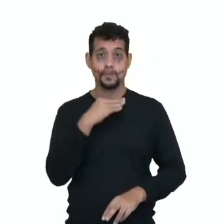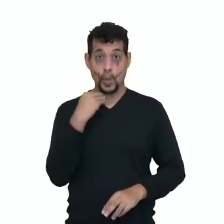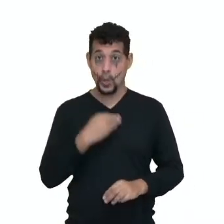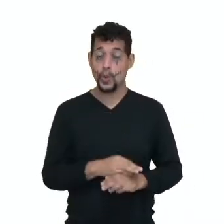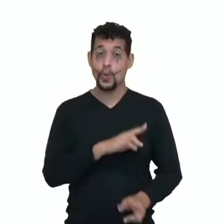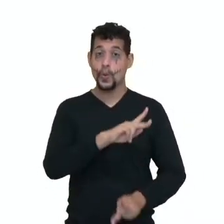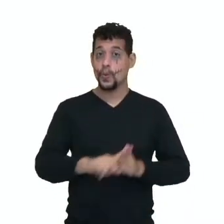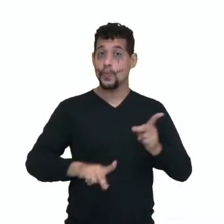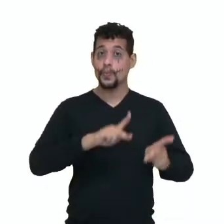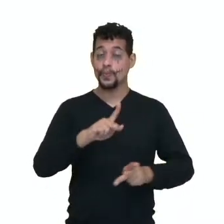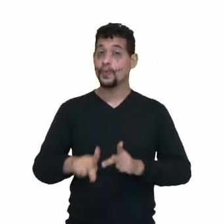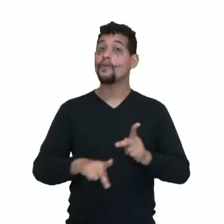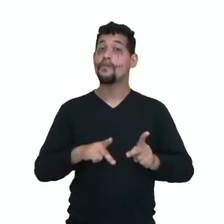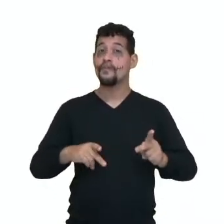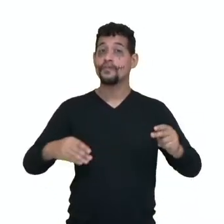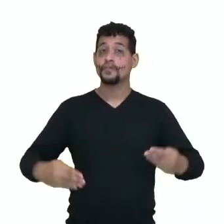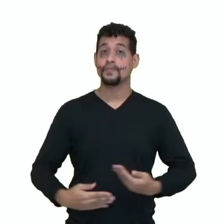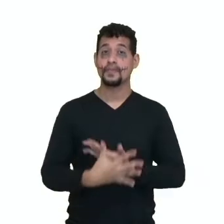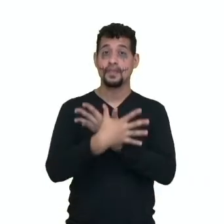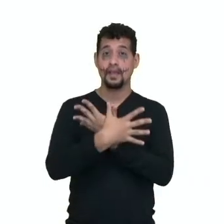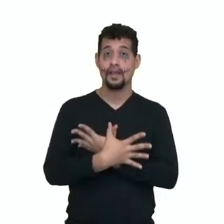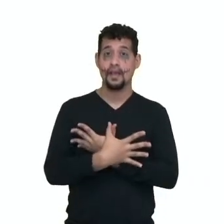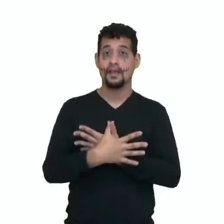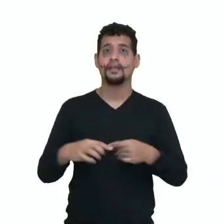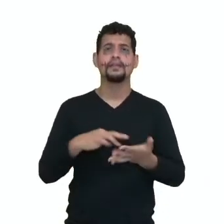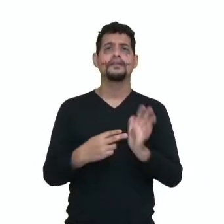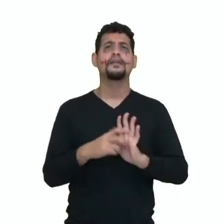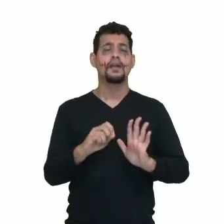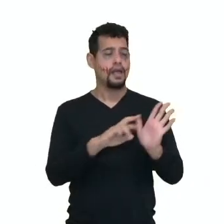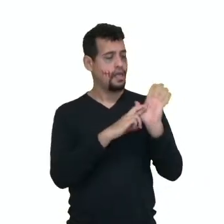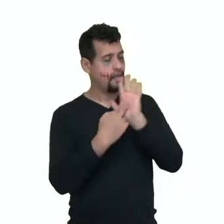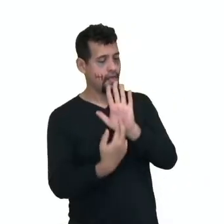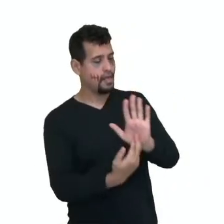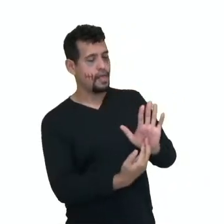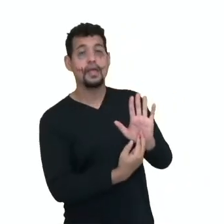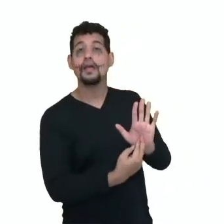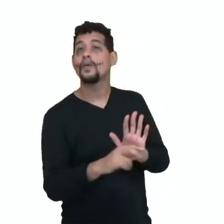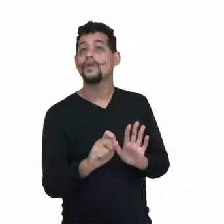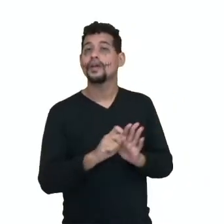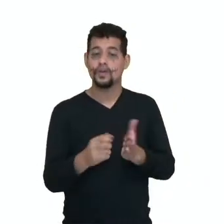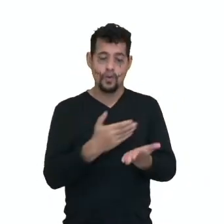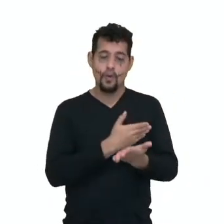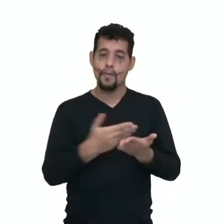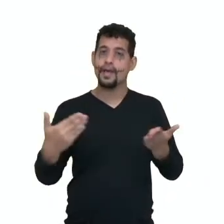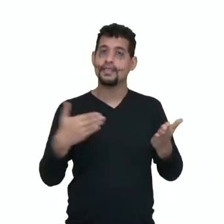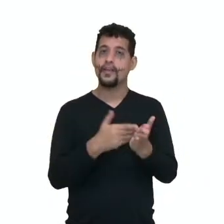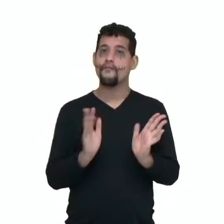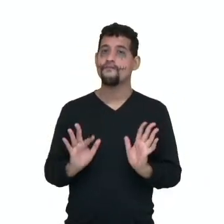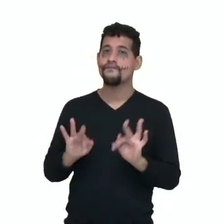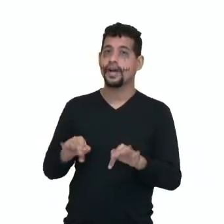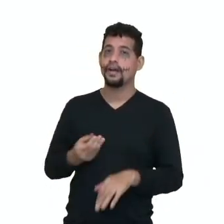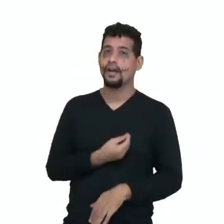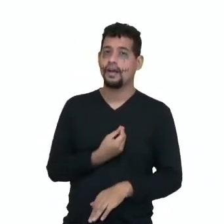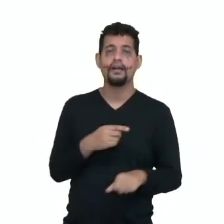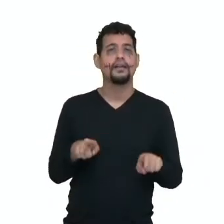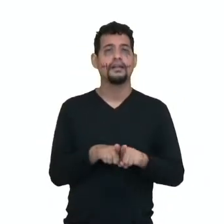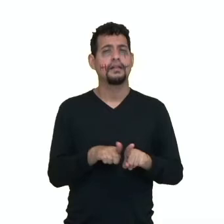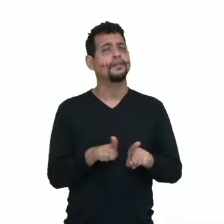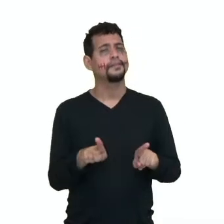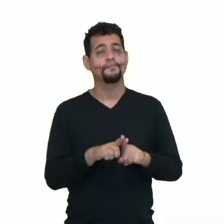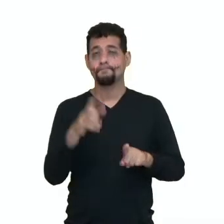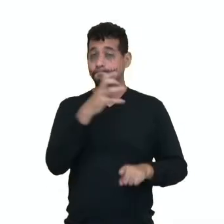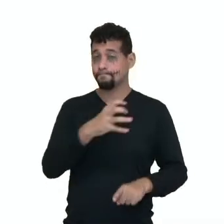aztecas, Mictecacihuatl ha representado el inicio y el fin de la vida. Juntamente a su